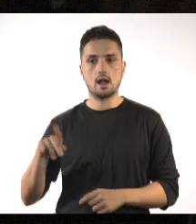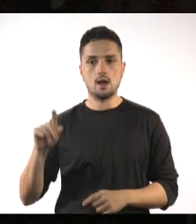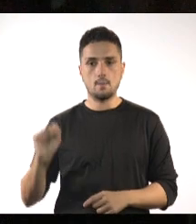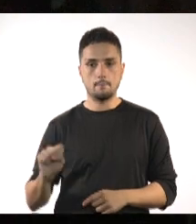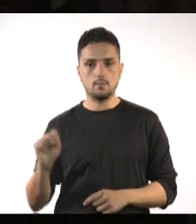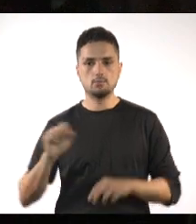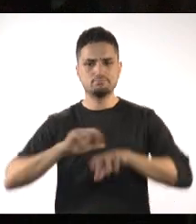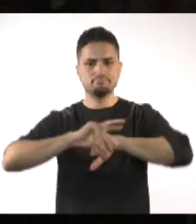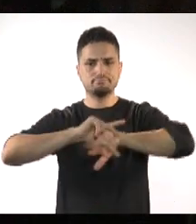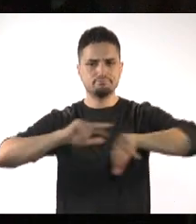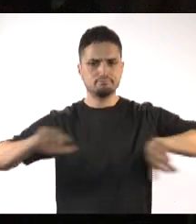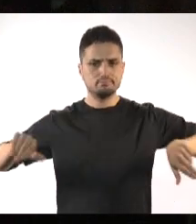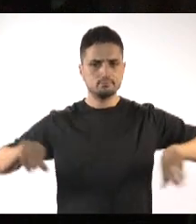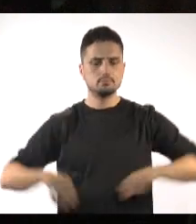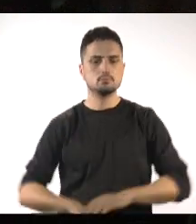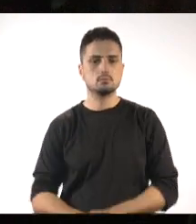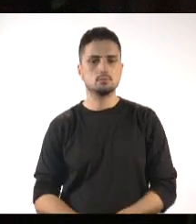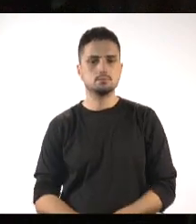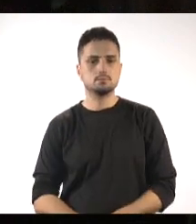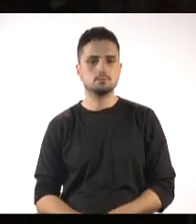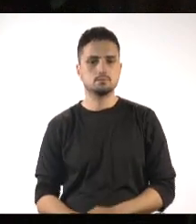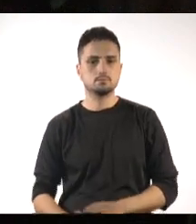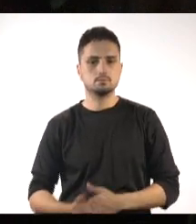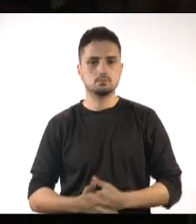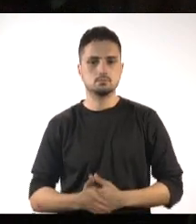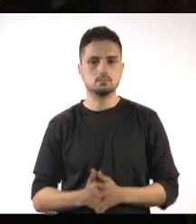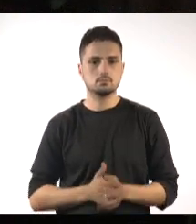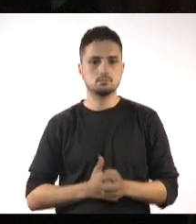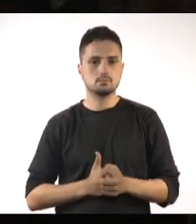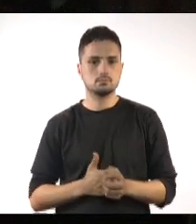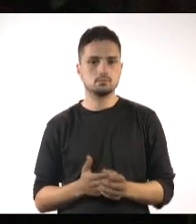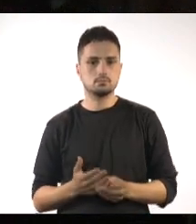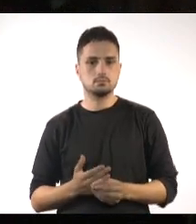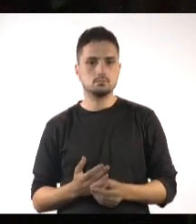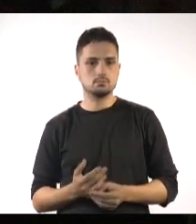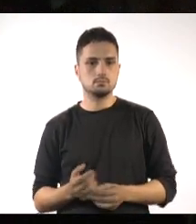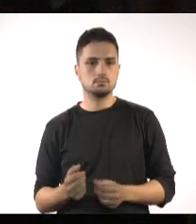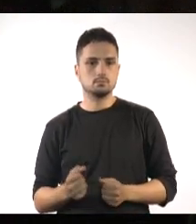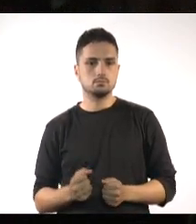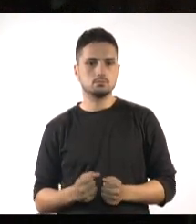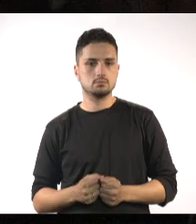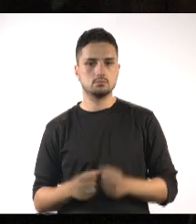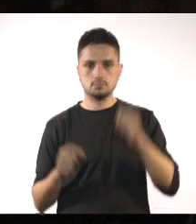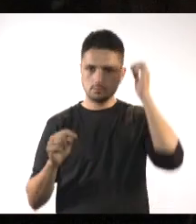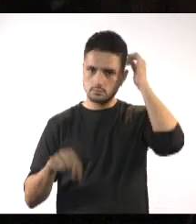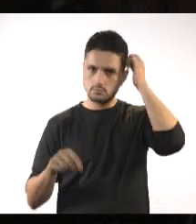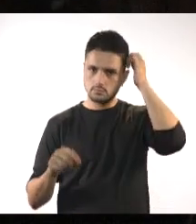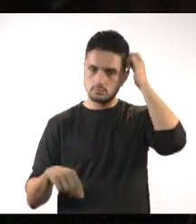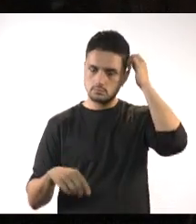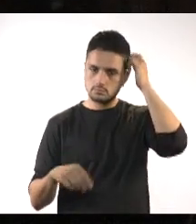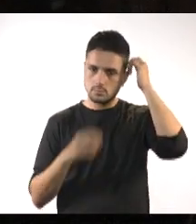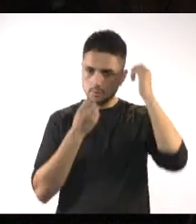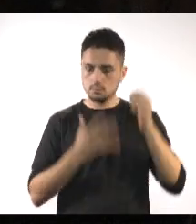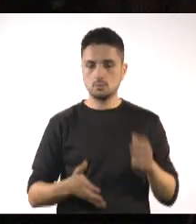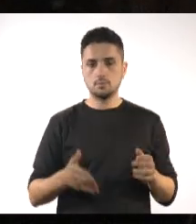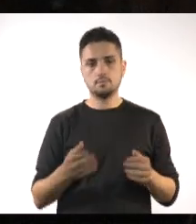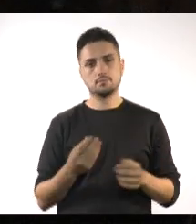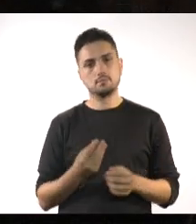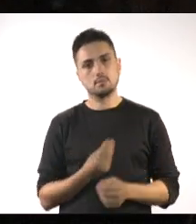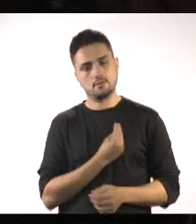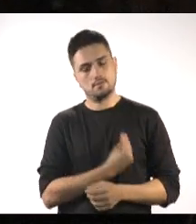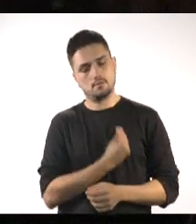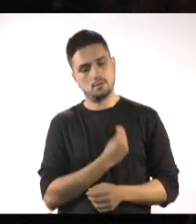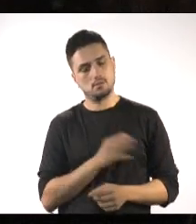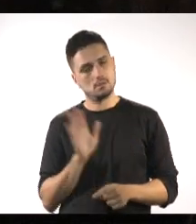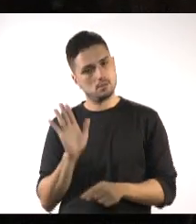dioceses do estado do Rio de Janeiro dão uma grande contribuição para promover e para defender a vida e, portanto, para